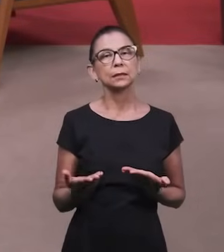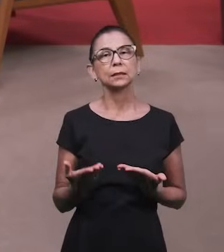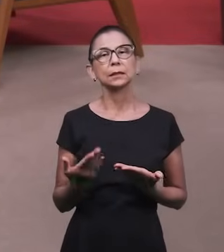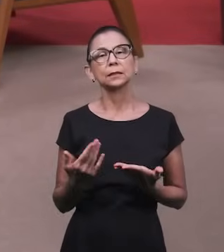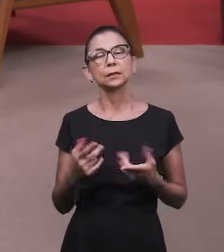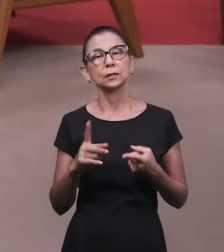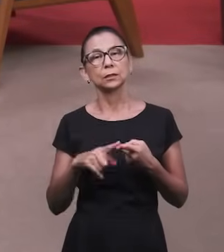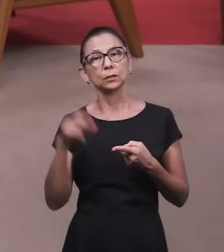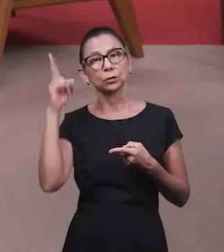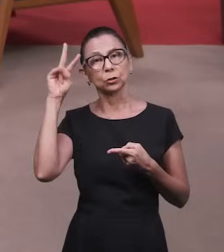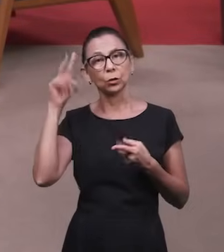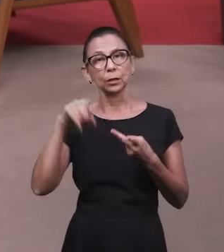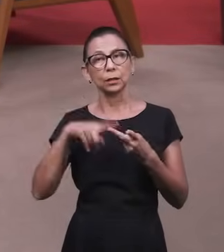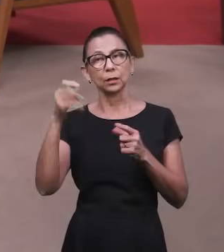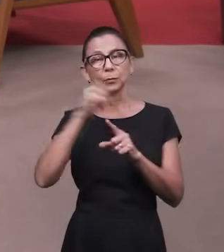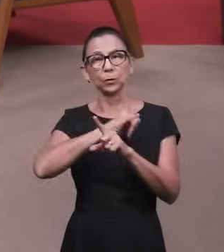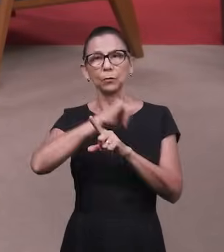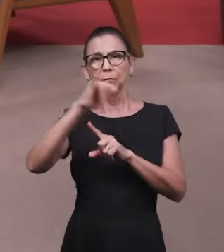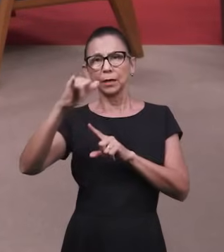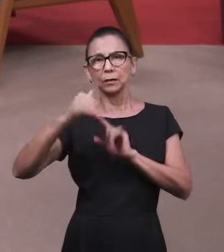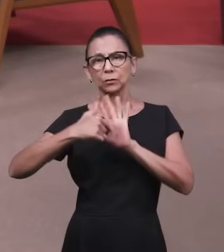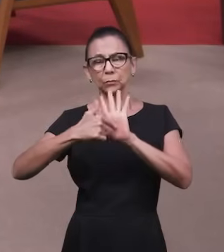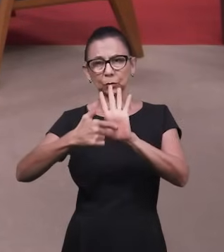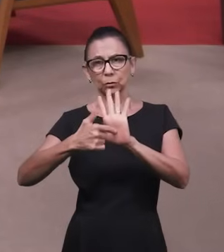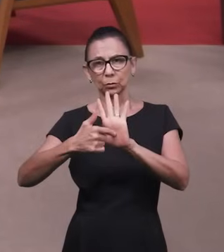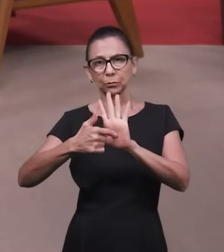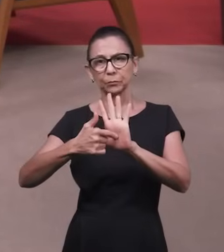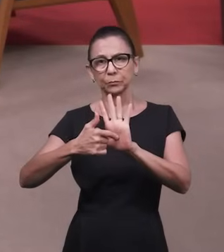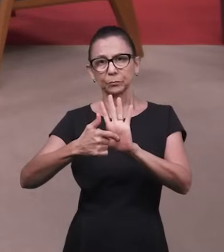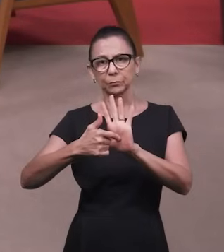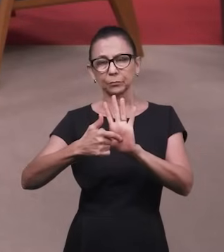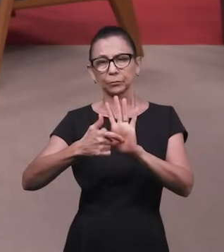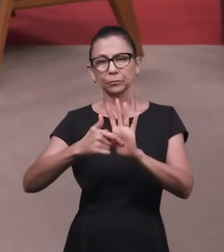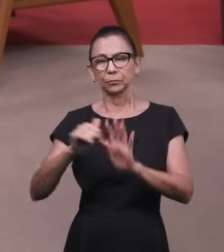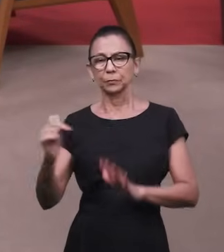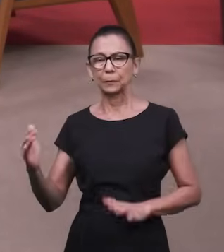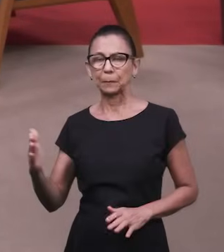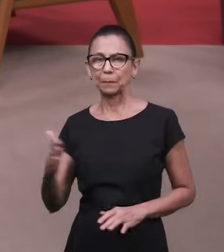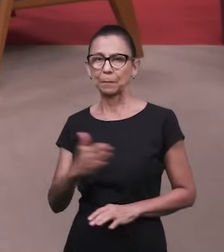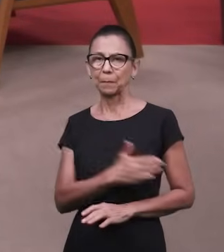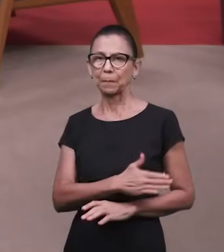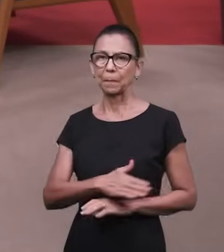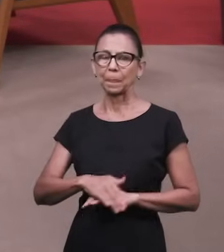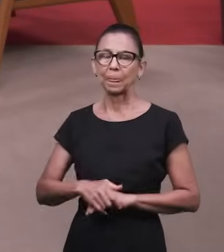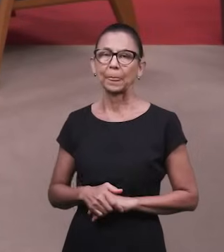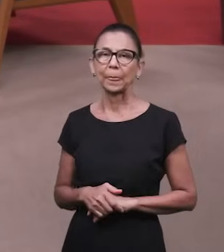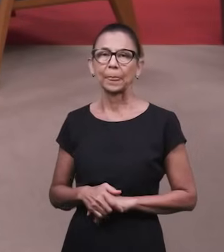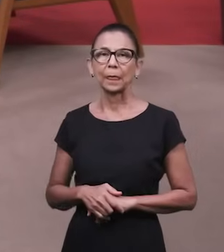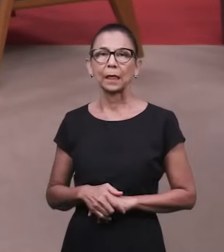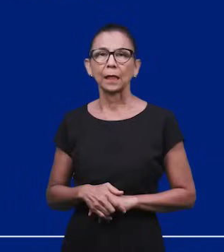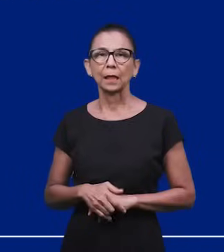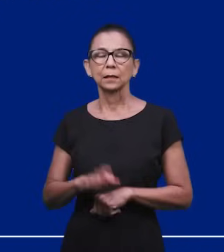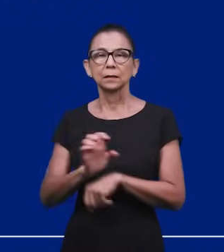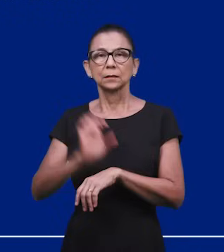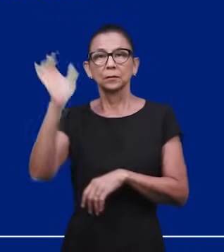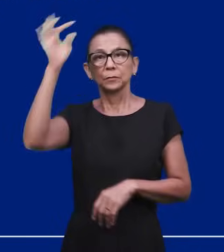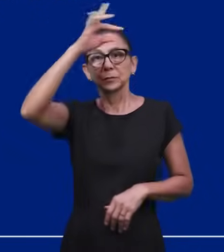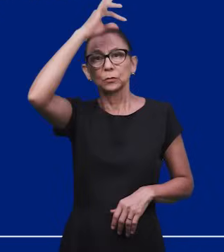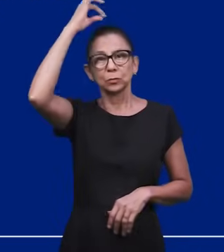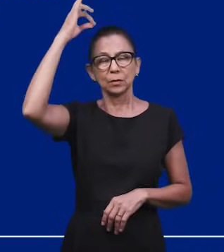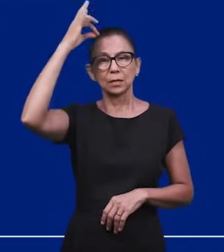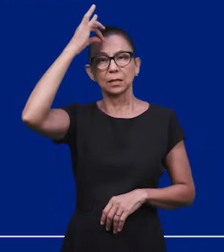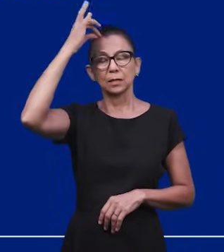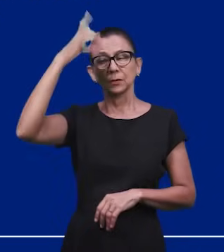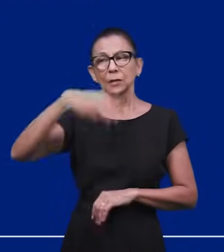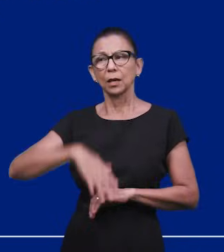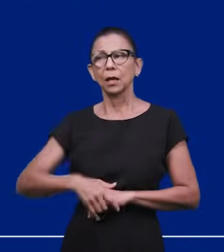aspecto histórico e profético para todo mundo. Davi Caum, de Vitória, Estado do Espírito Santo, escreveu o seguinte para nós: